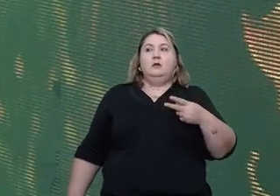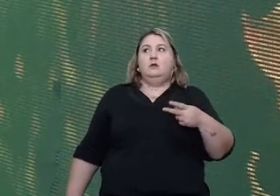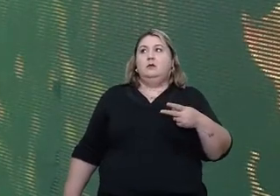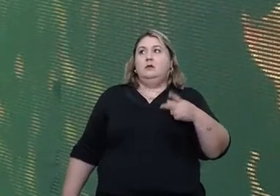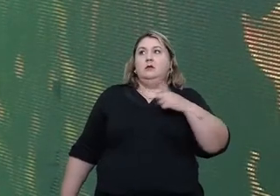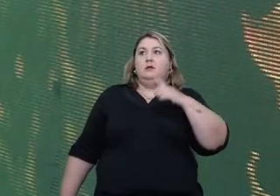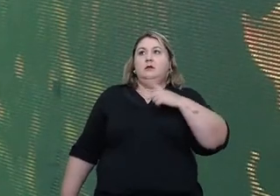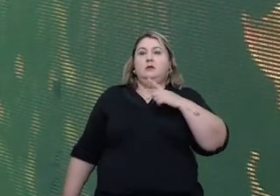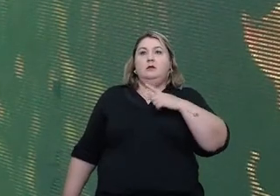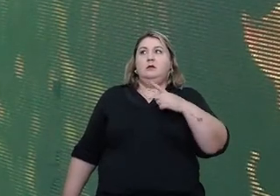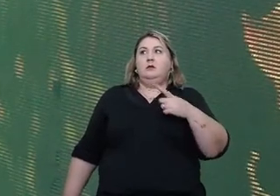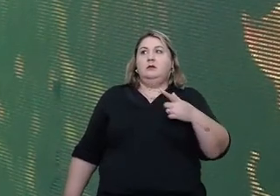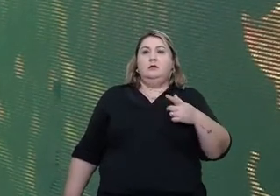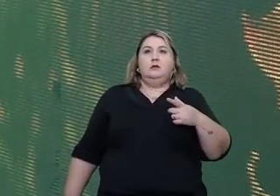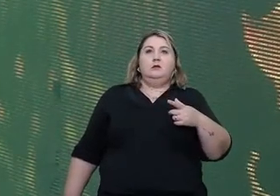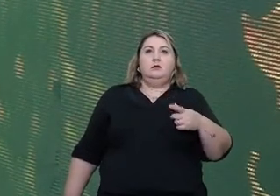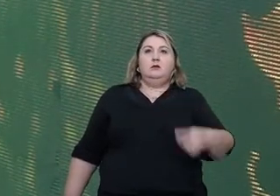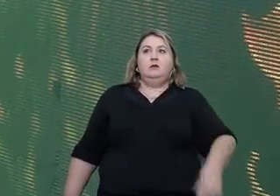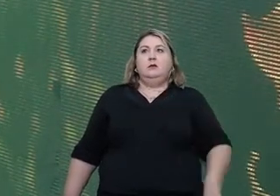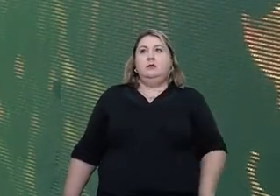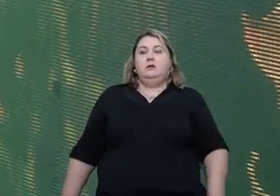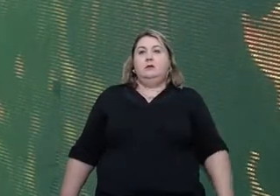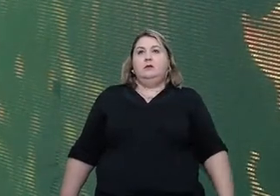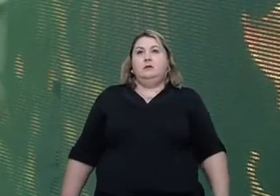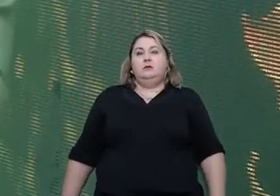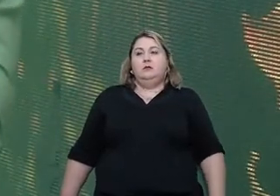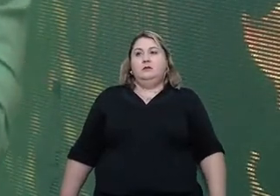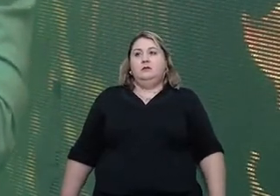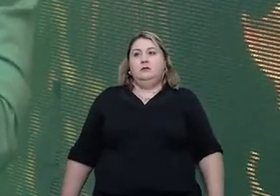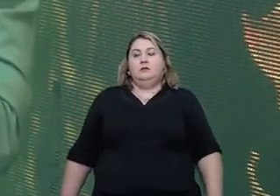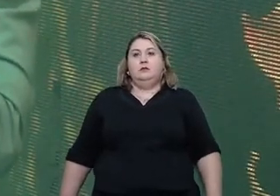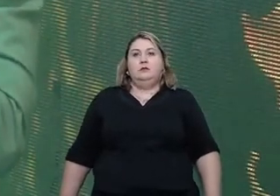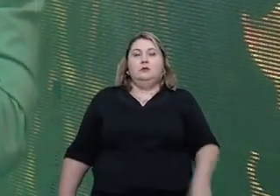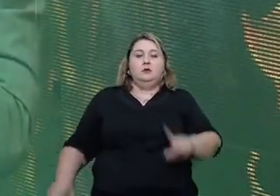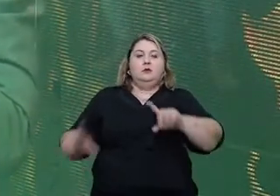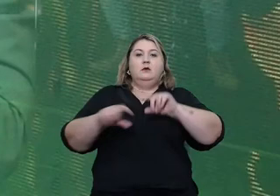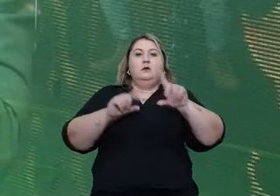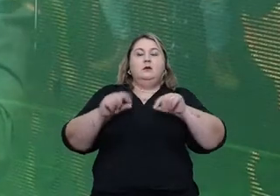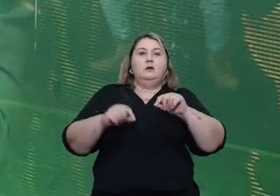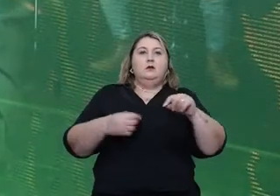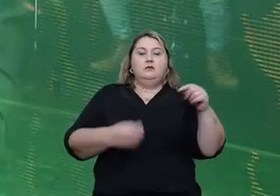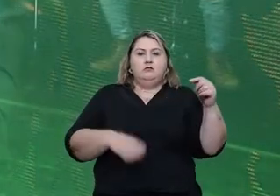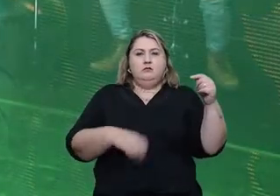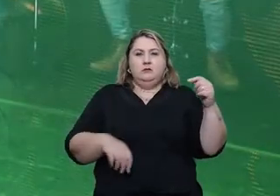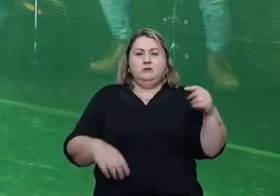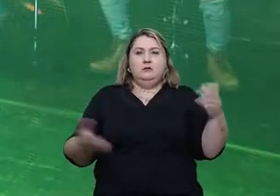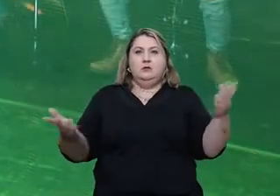Fabiano. Muito bem. Bora. Vamos fazer uma seleção de viola agora?